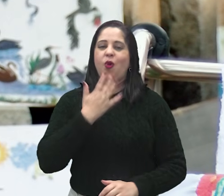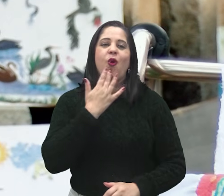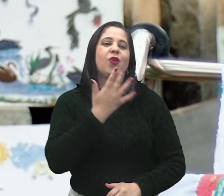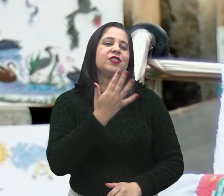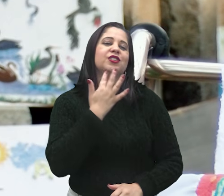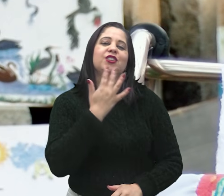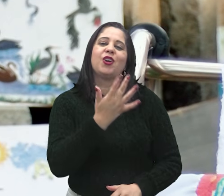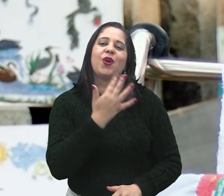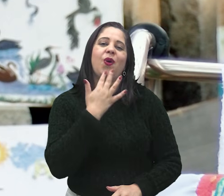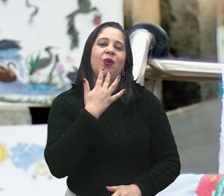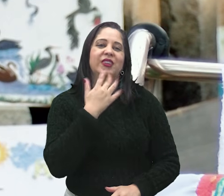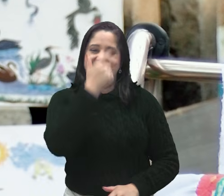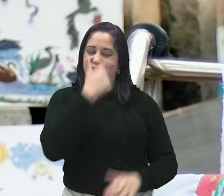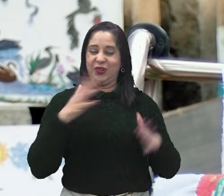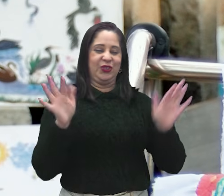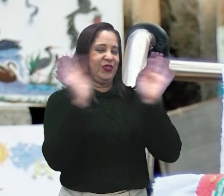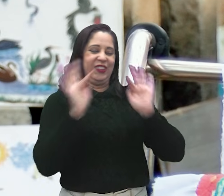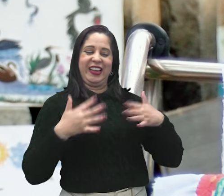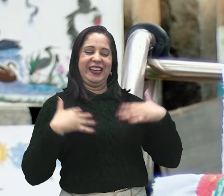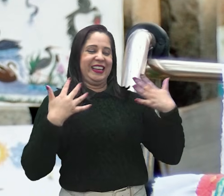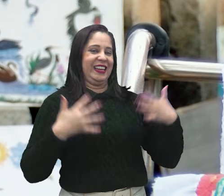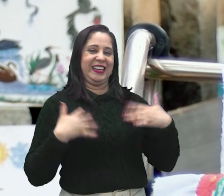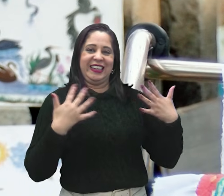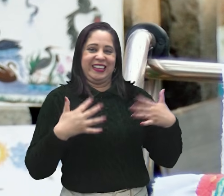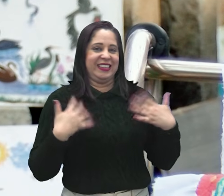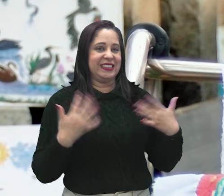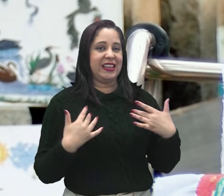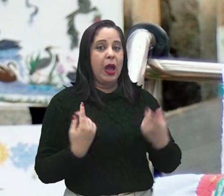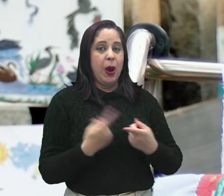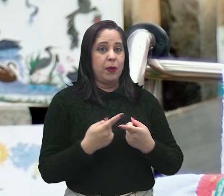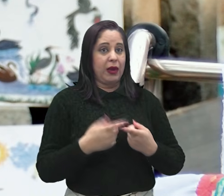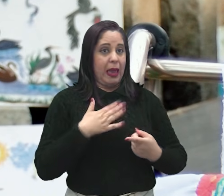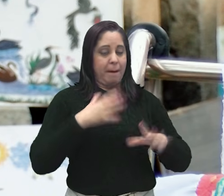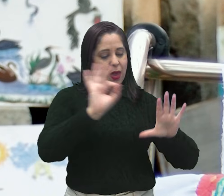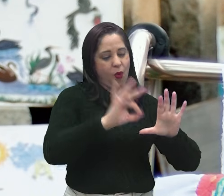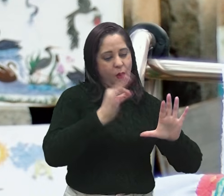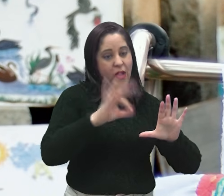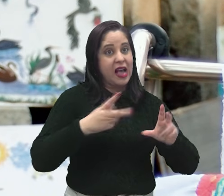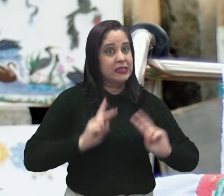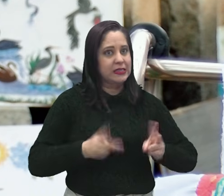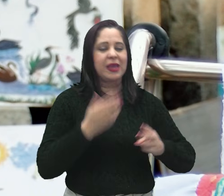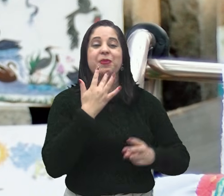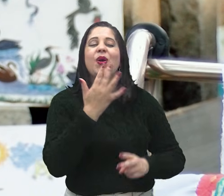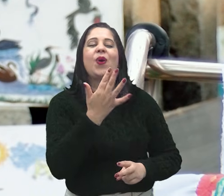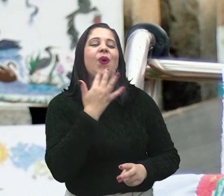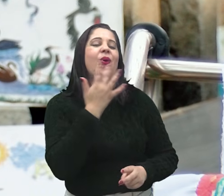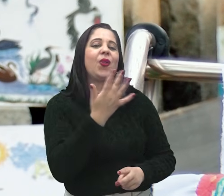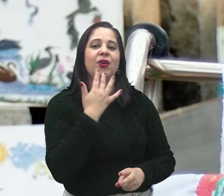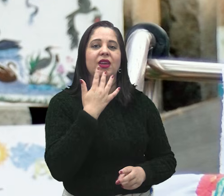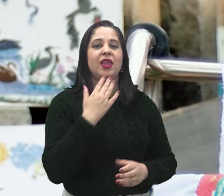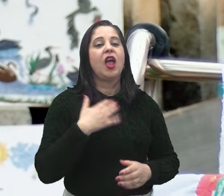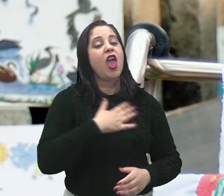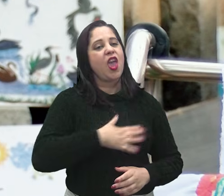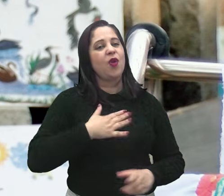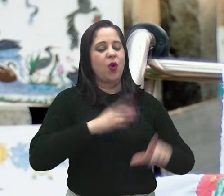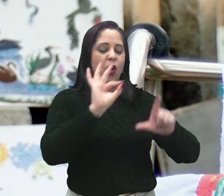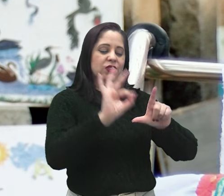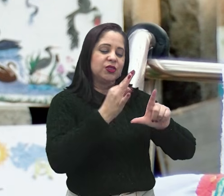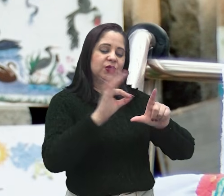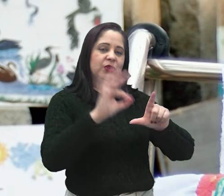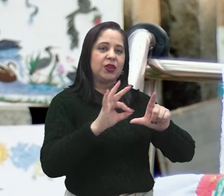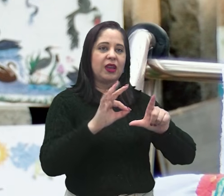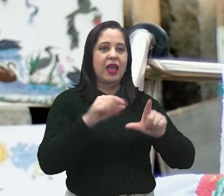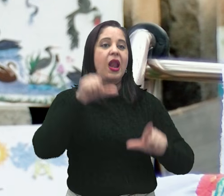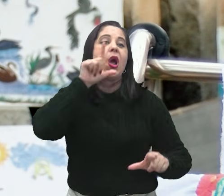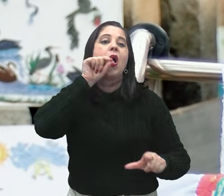alegre, porque meu trabalho é bem colorido. E gosto muito de bordar pássaro, borboleta, porque para